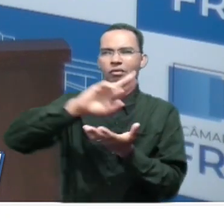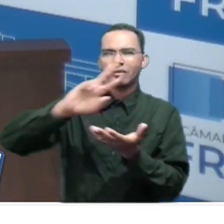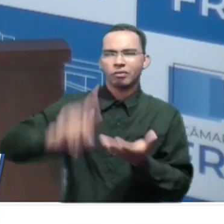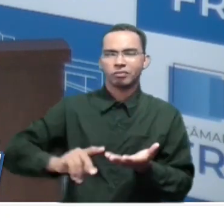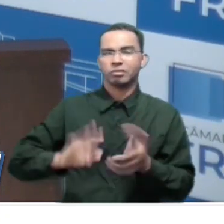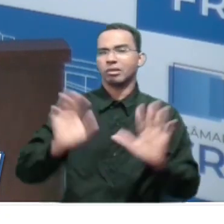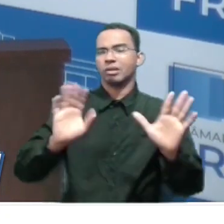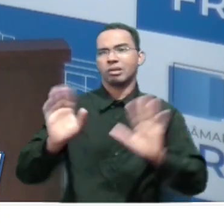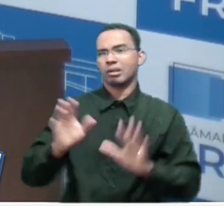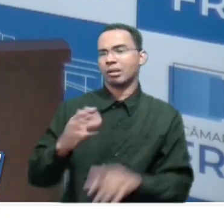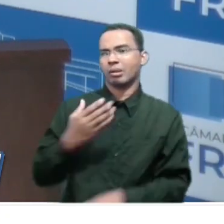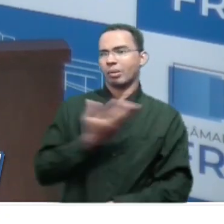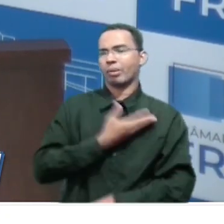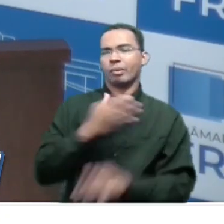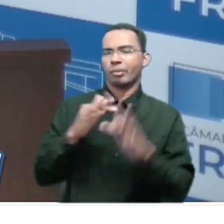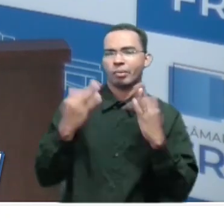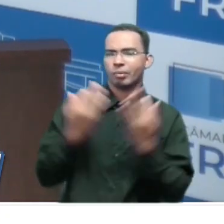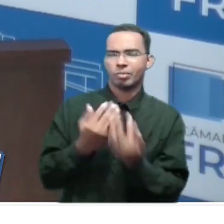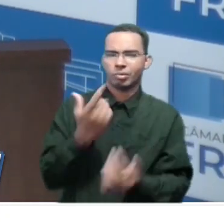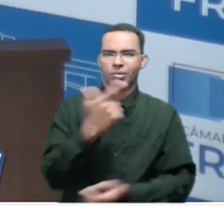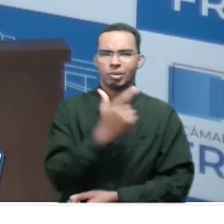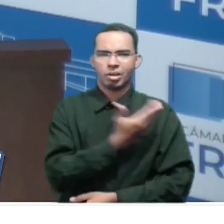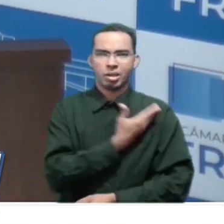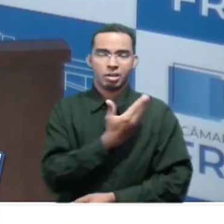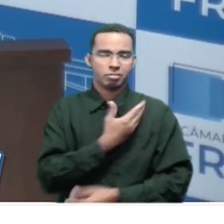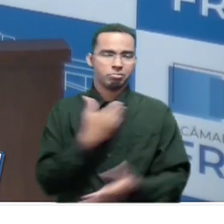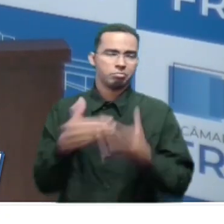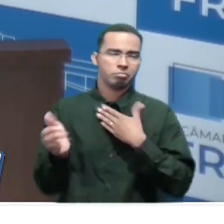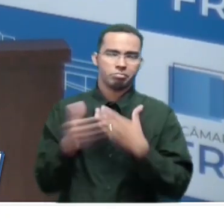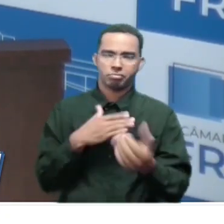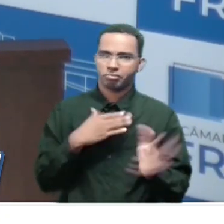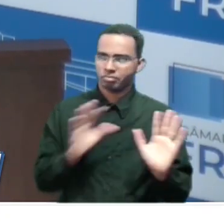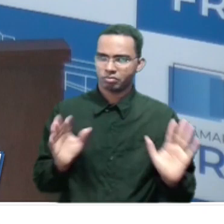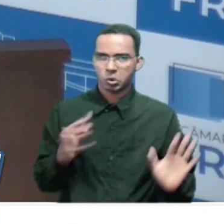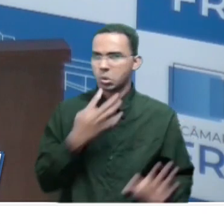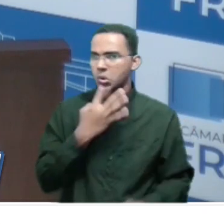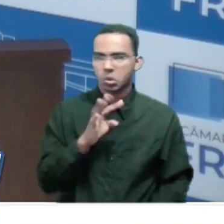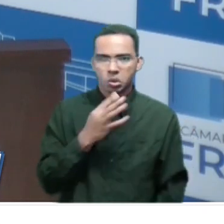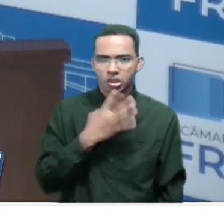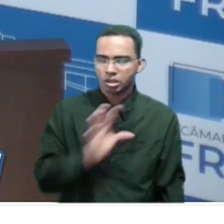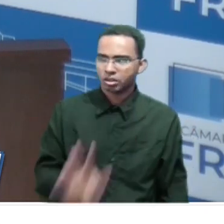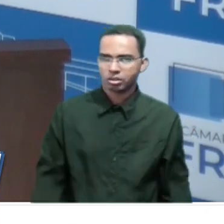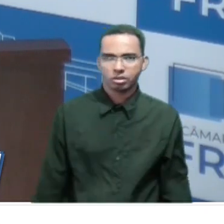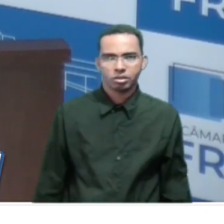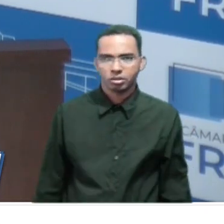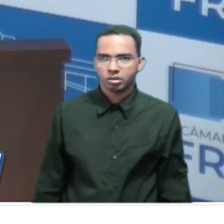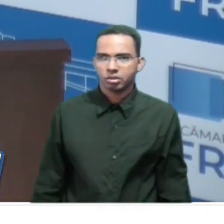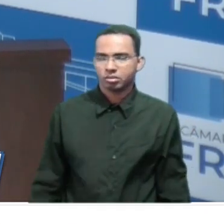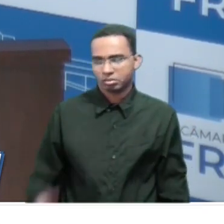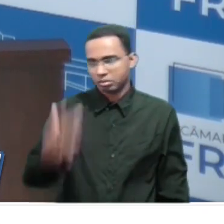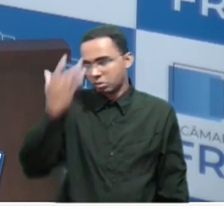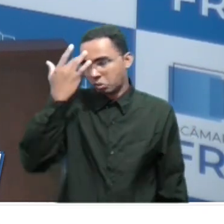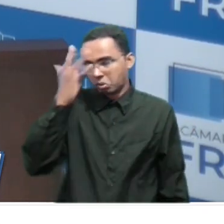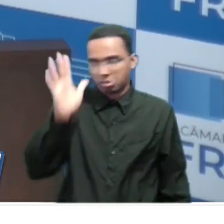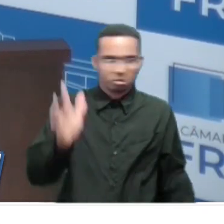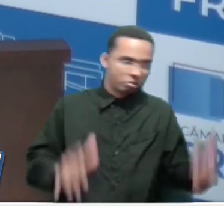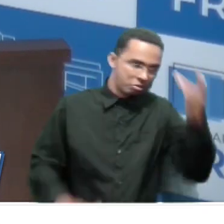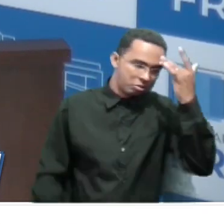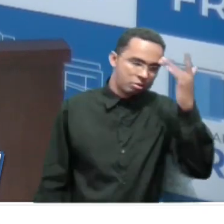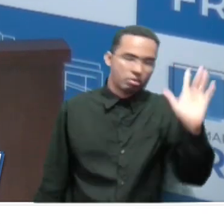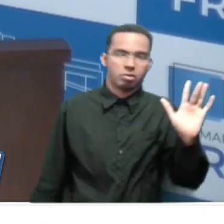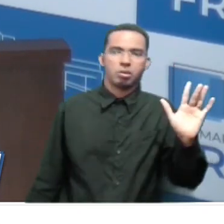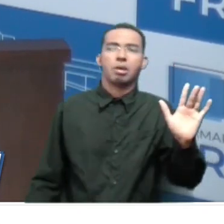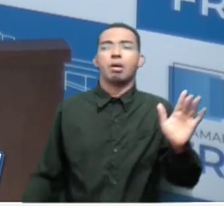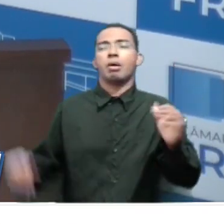é meu parente, não é meu amigo, então tanto faz. Eu nem conheço. Eu não sei quem é. Ouvi